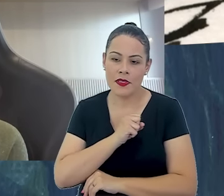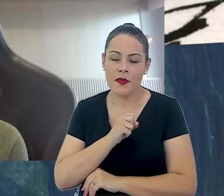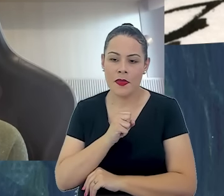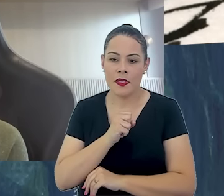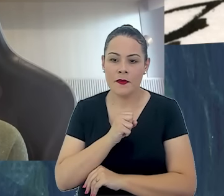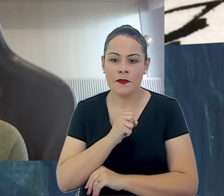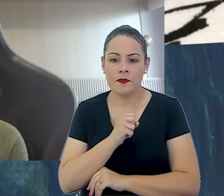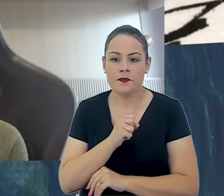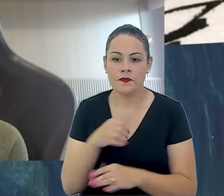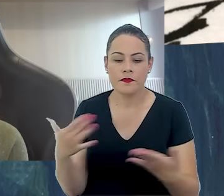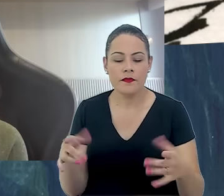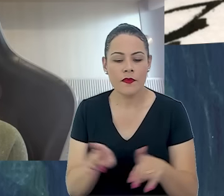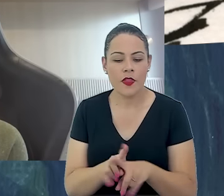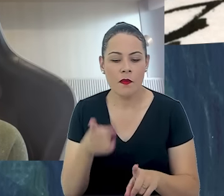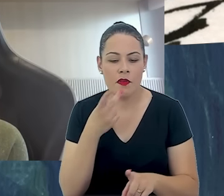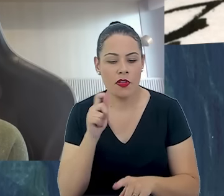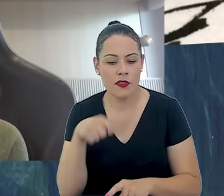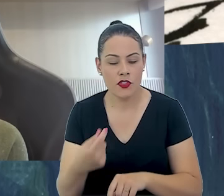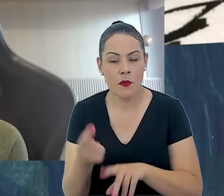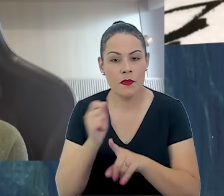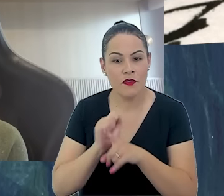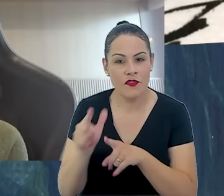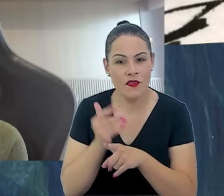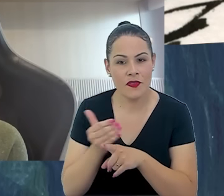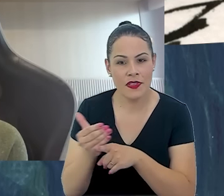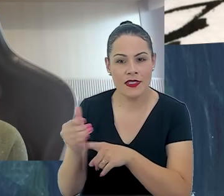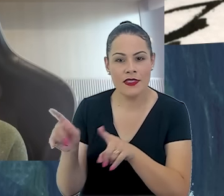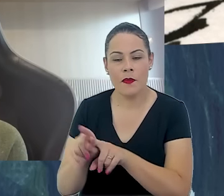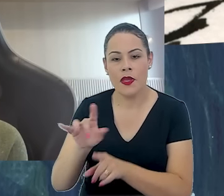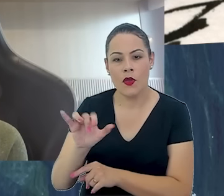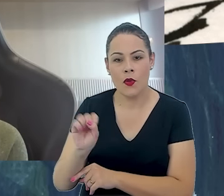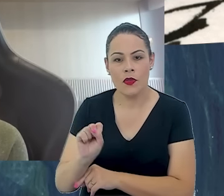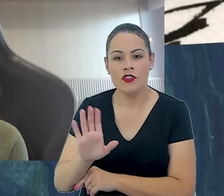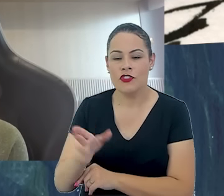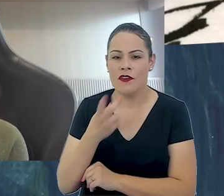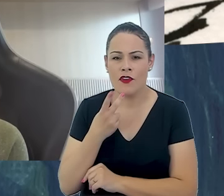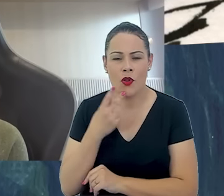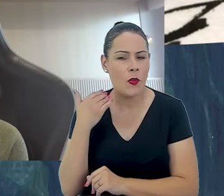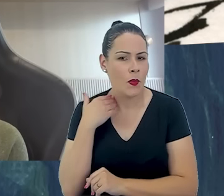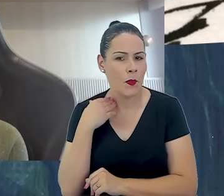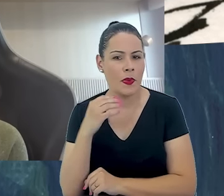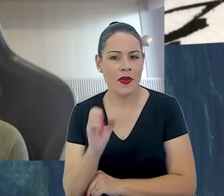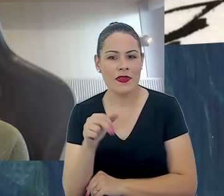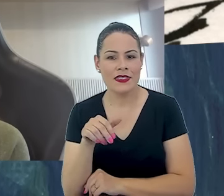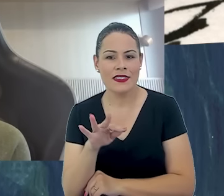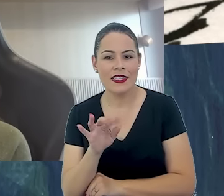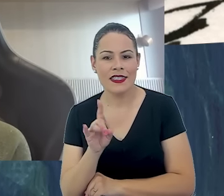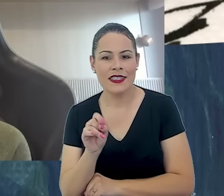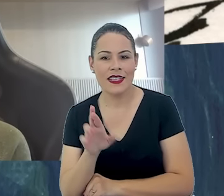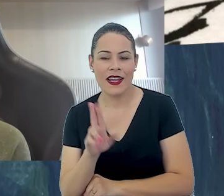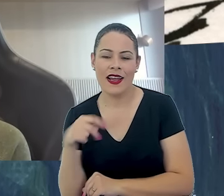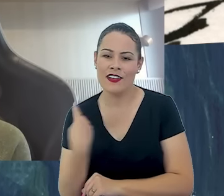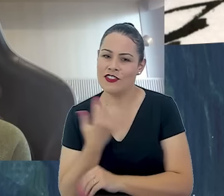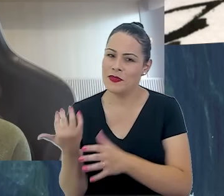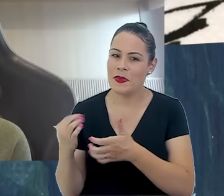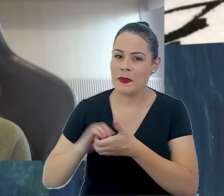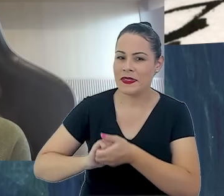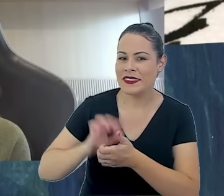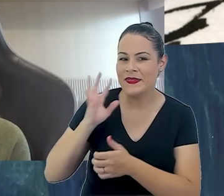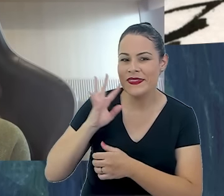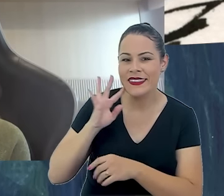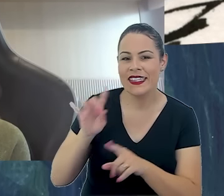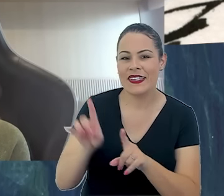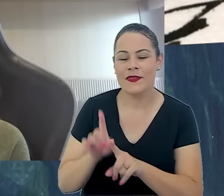rapidamente. E falando de financiamento, né, como o Luiz colocou, quer dizer, o Santander, até a gente tem uma parceria muito